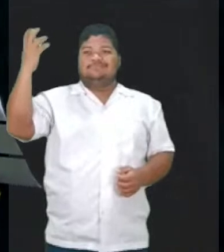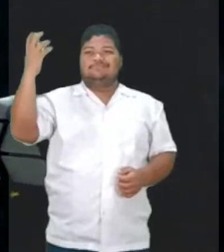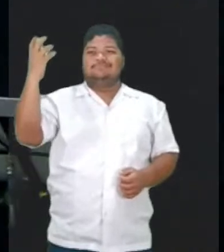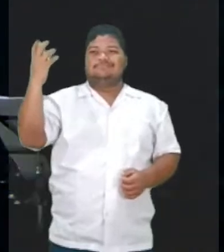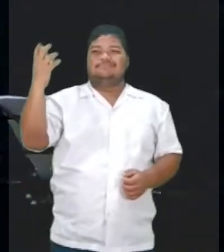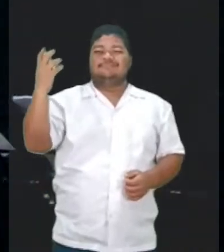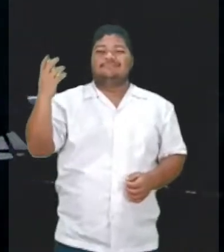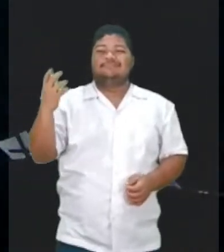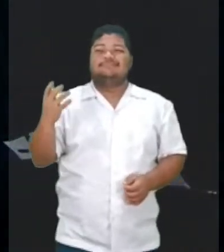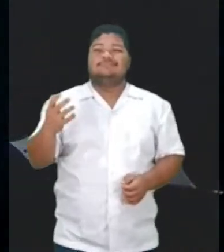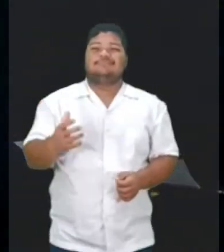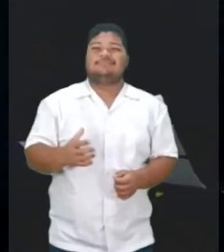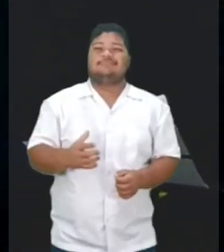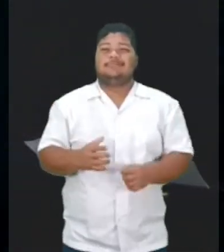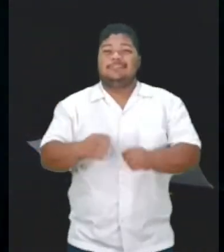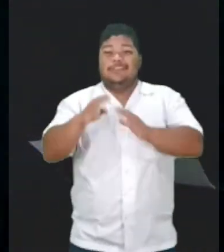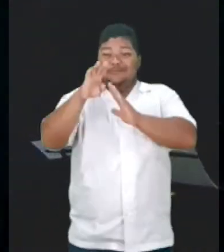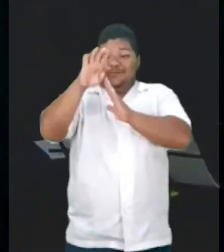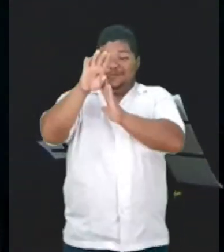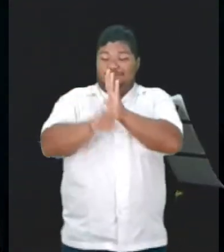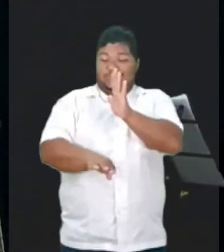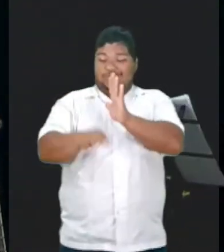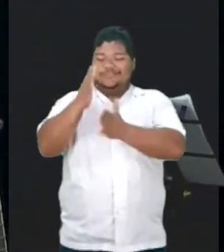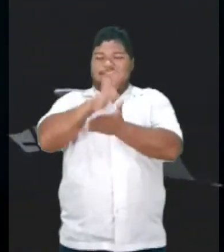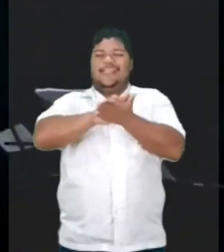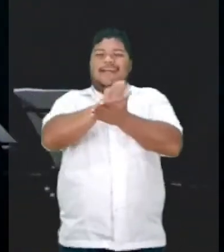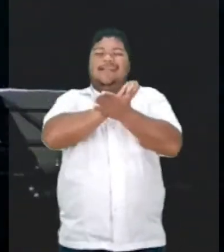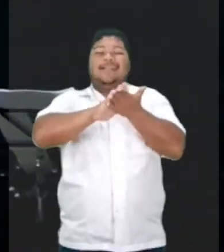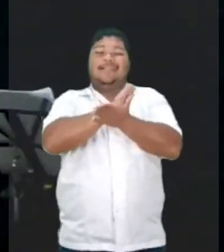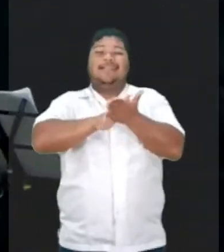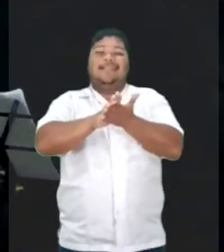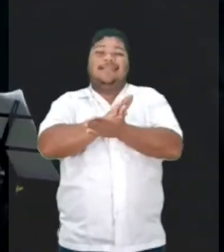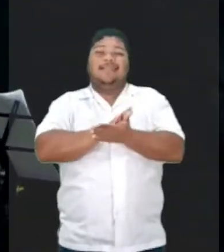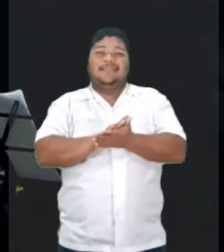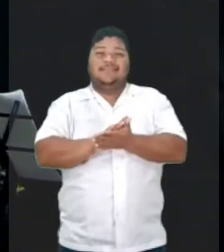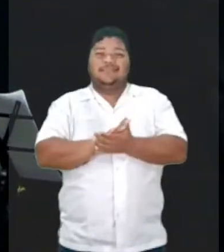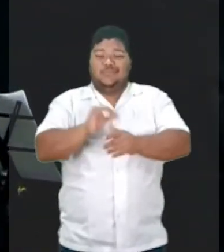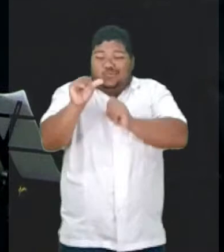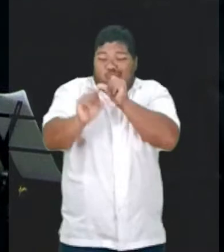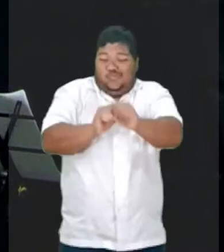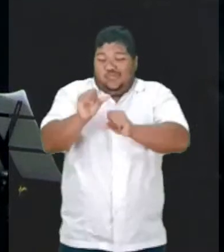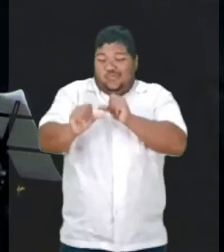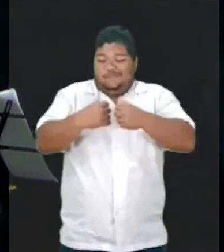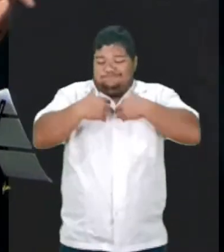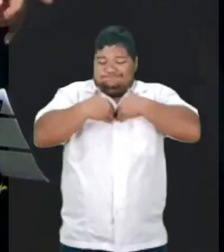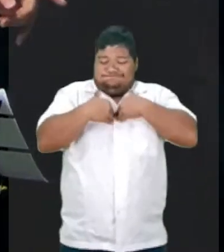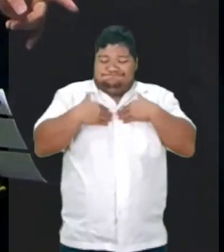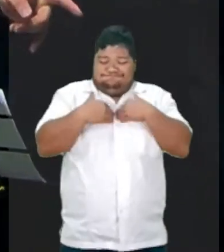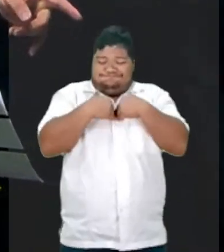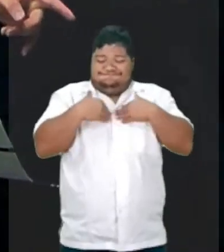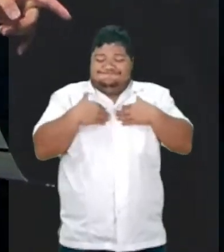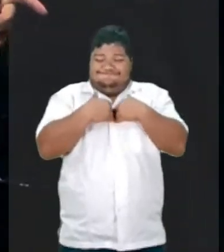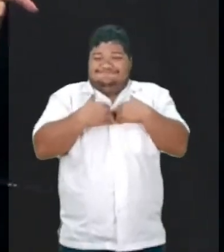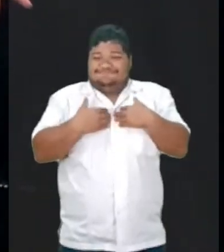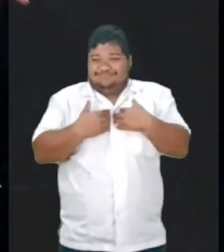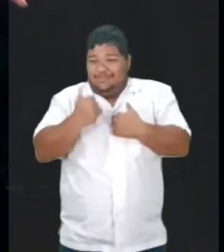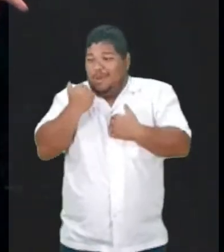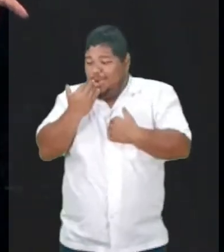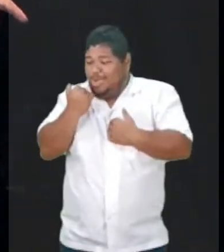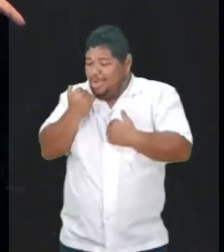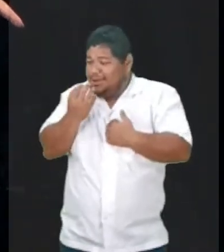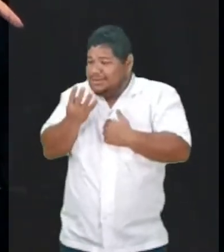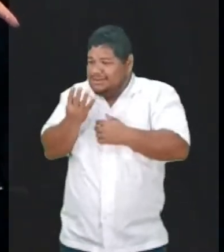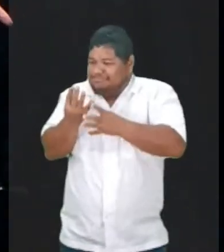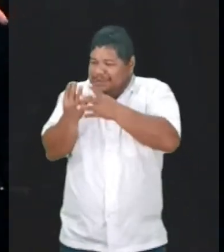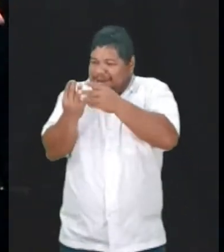que ele foi reduzido a nada. Se tornou como um animal, comendo capim, musgo